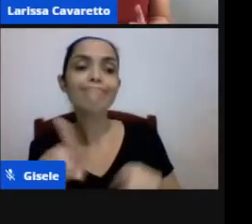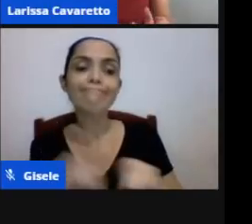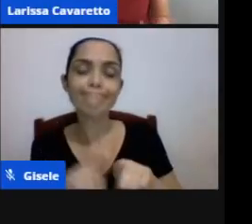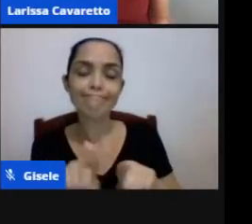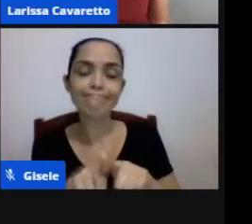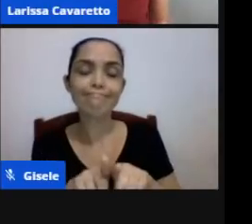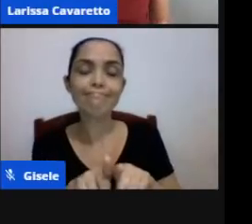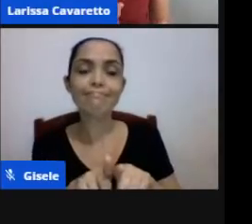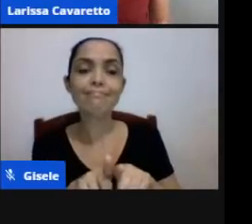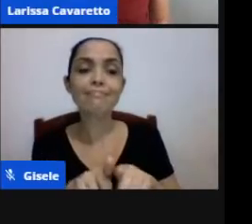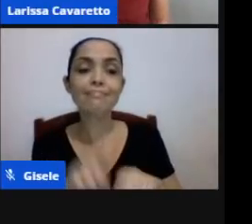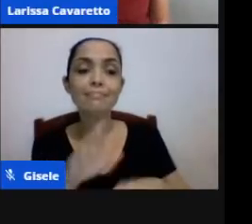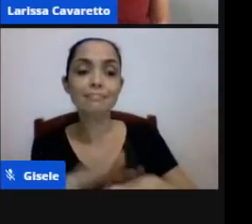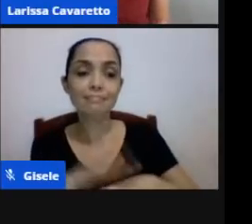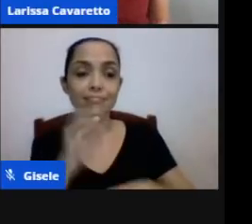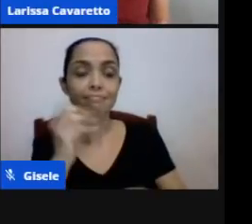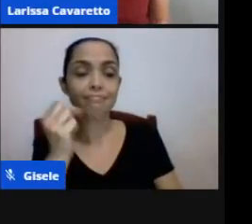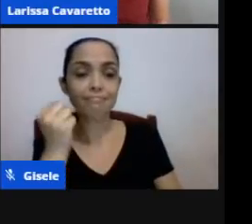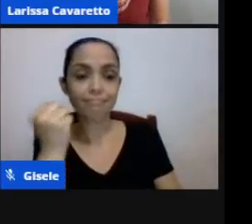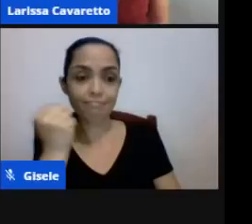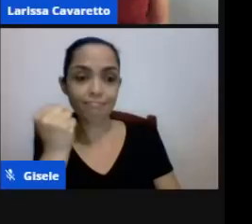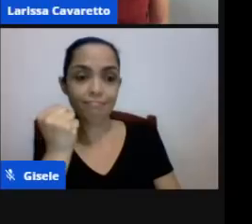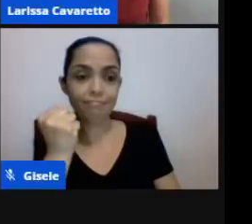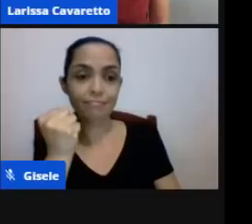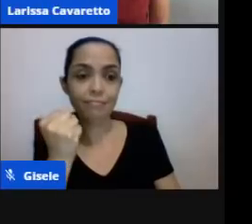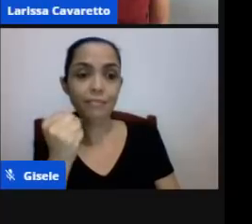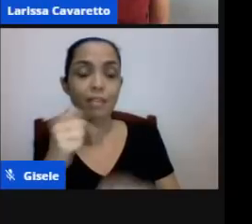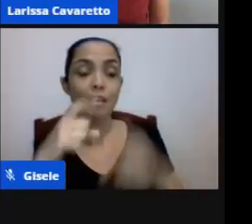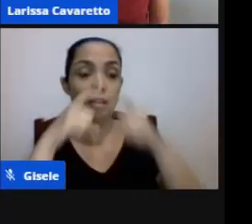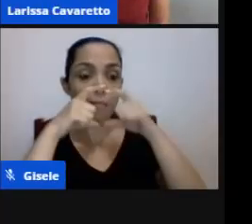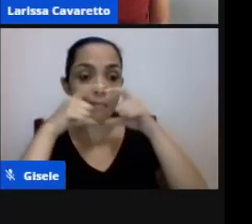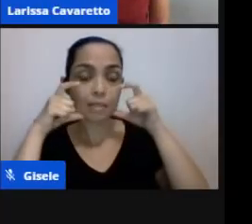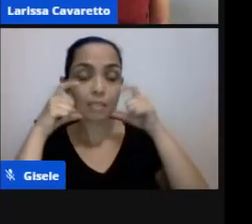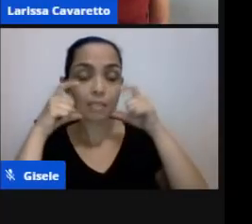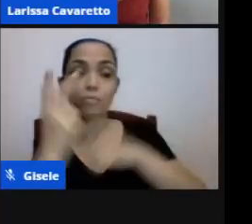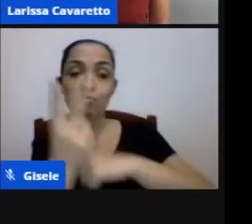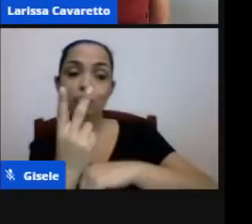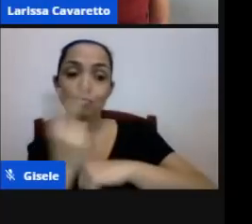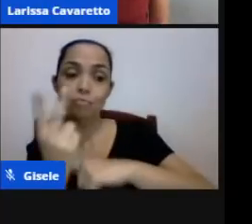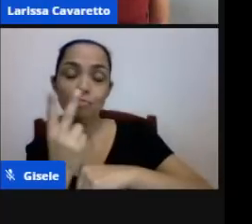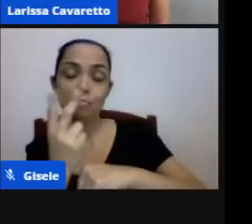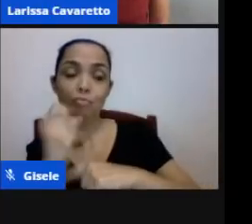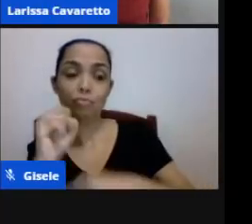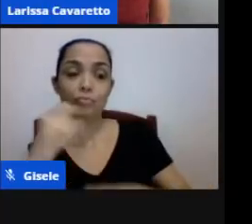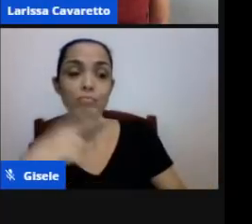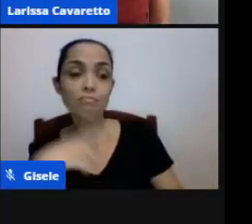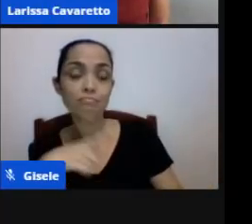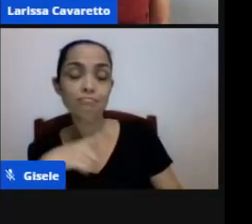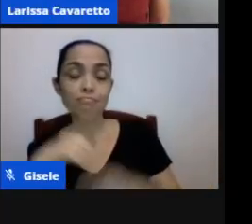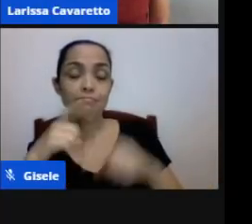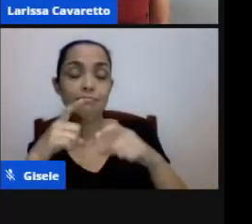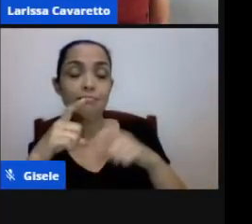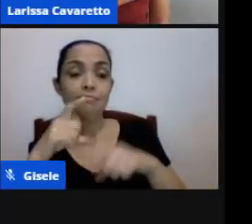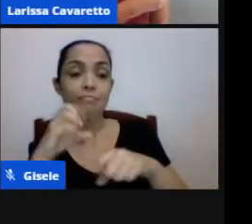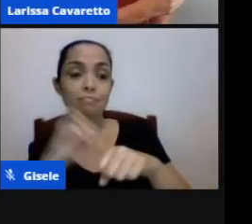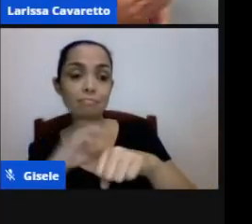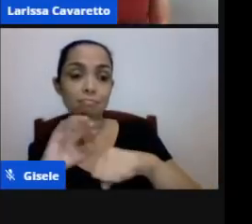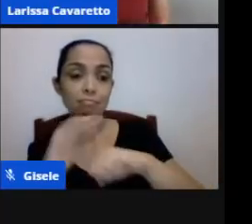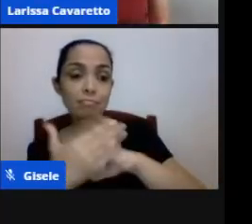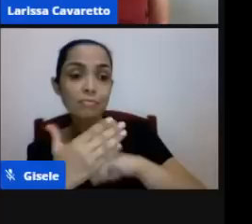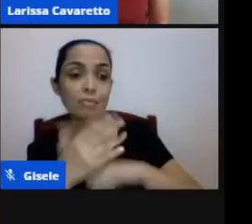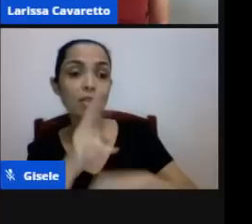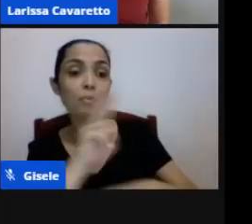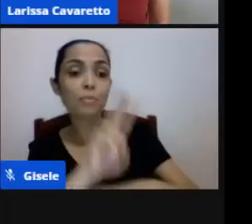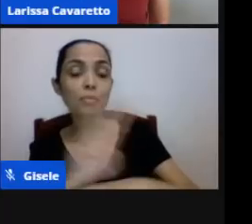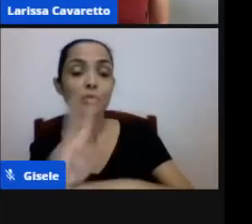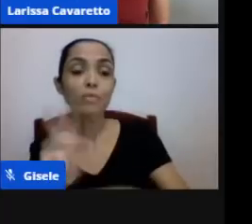A máscara ela protege muito mais os outros do que você. Então, se você está com Covid e você usa máscara, você está protegendo as outras